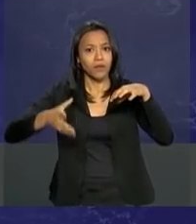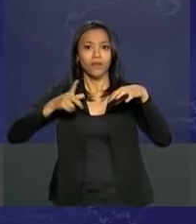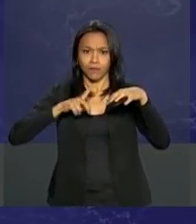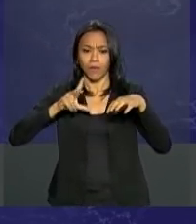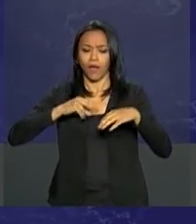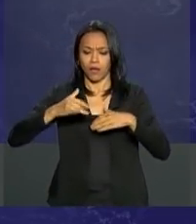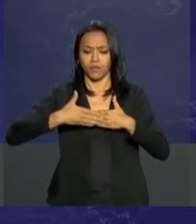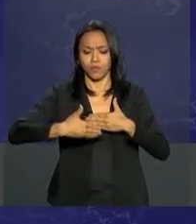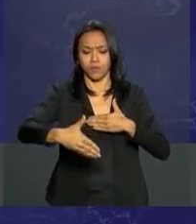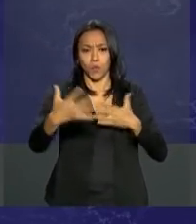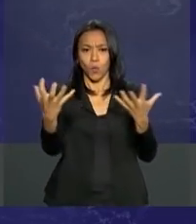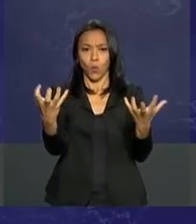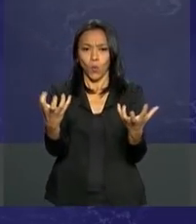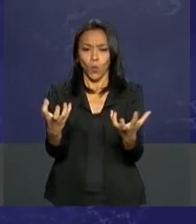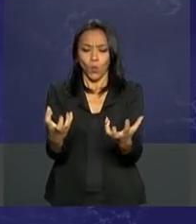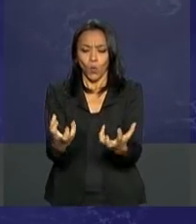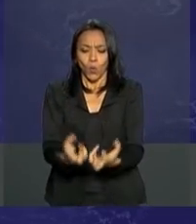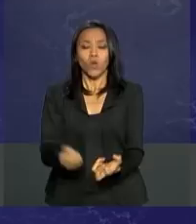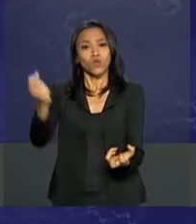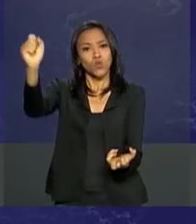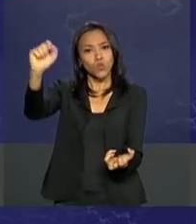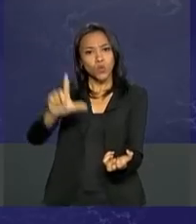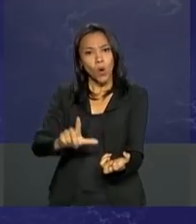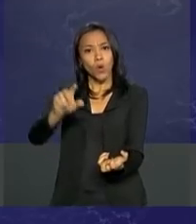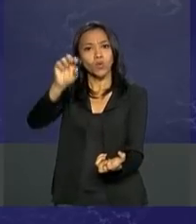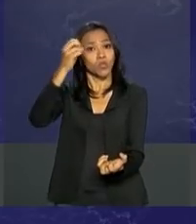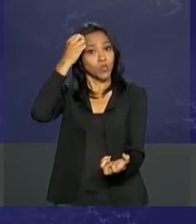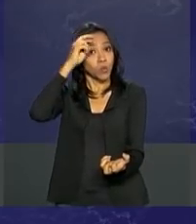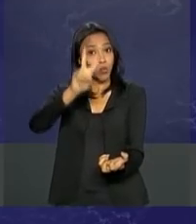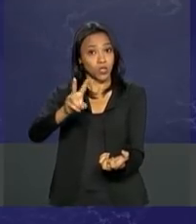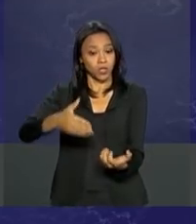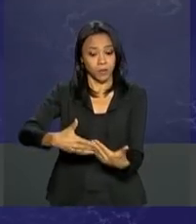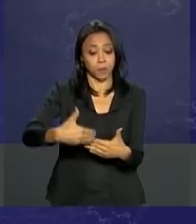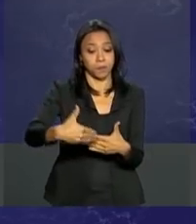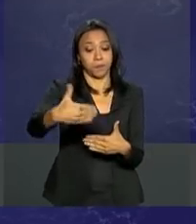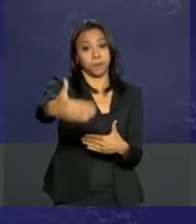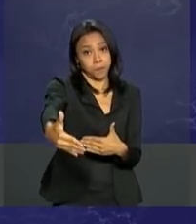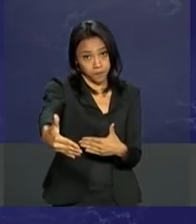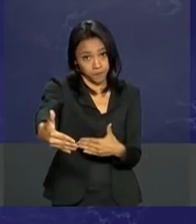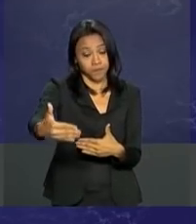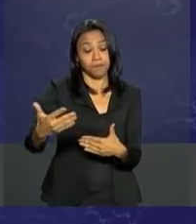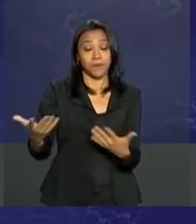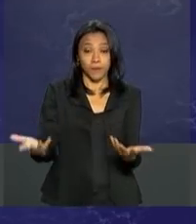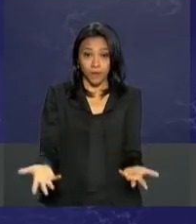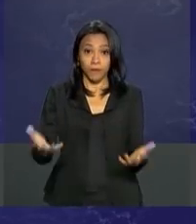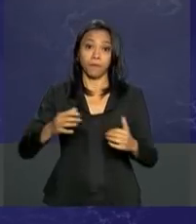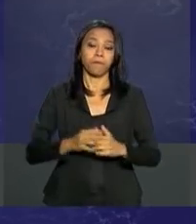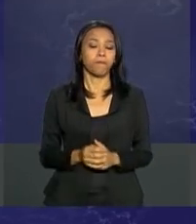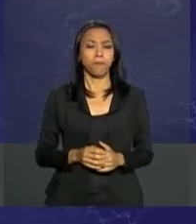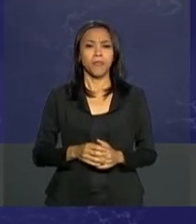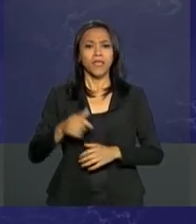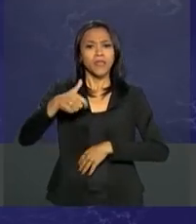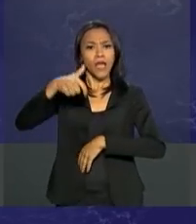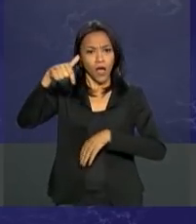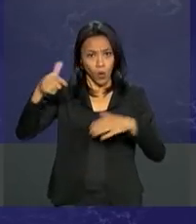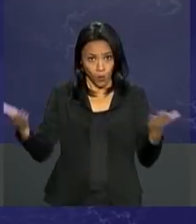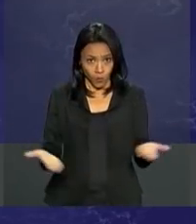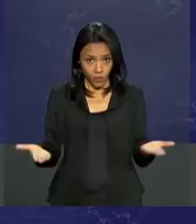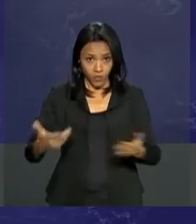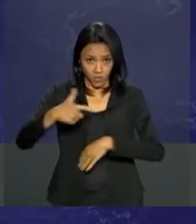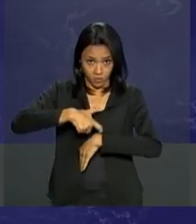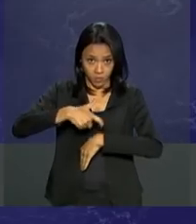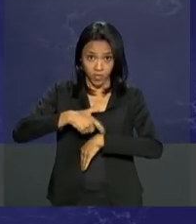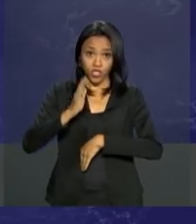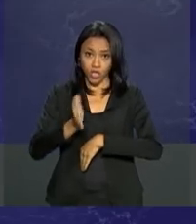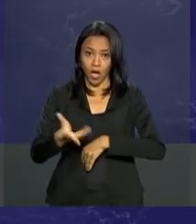como é de temperatura e sol para os próximos dois dias é o que então nessas neste momento o incêndio está controlado